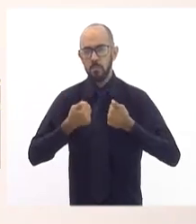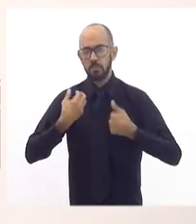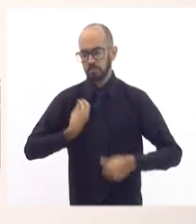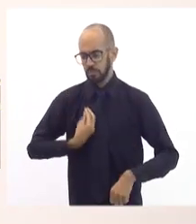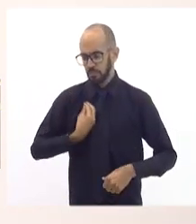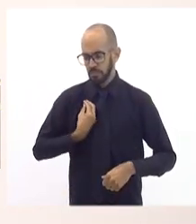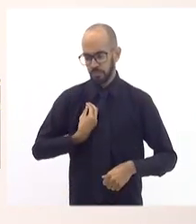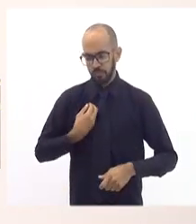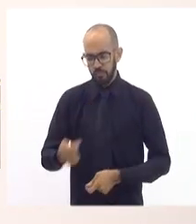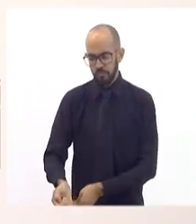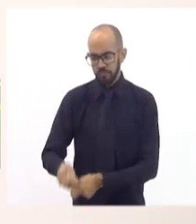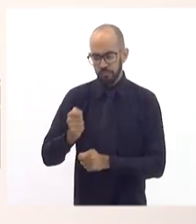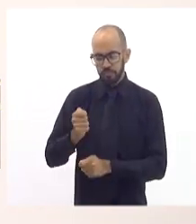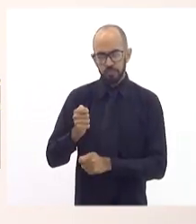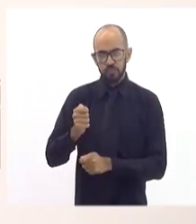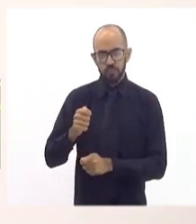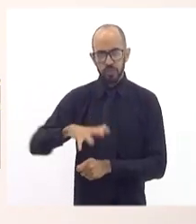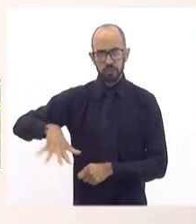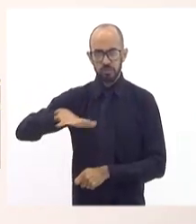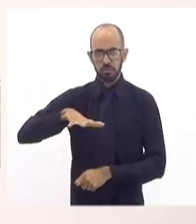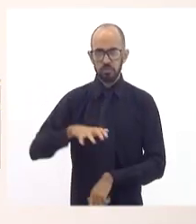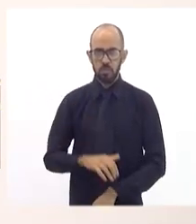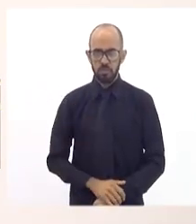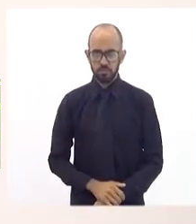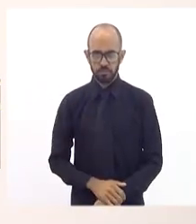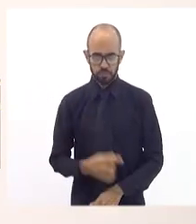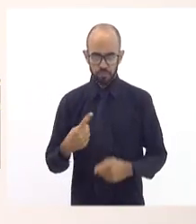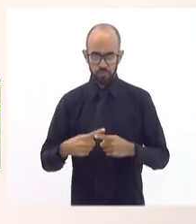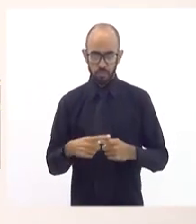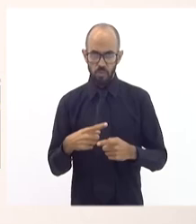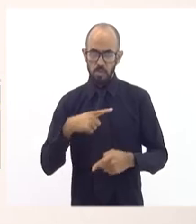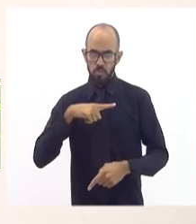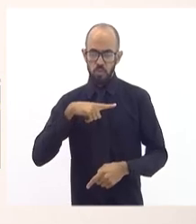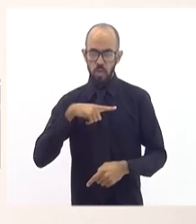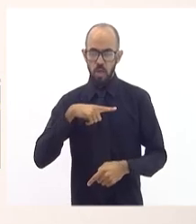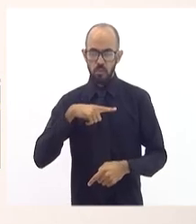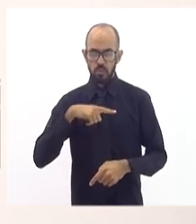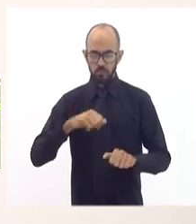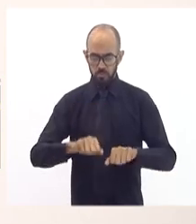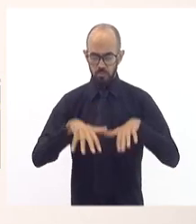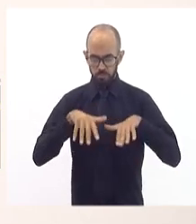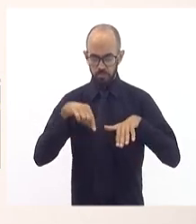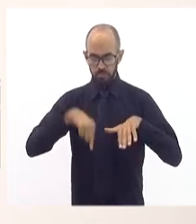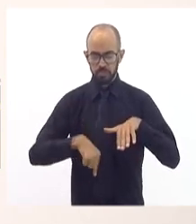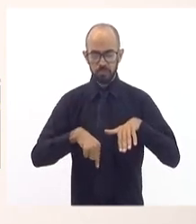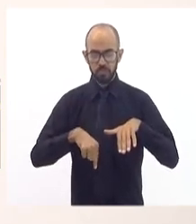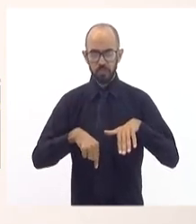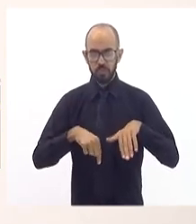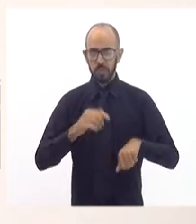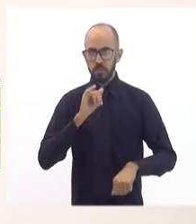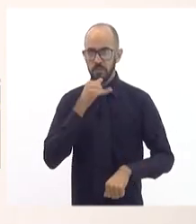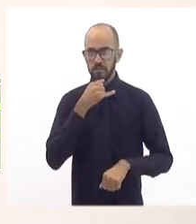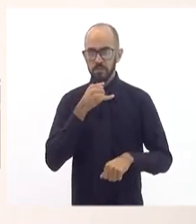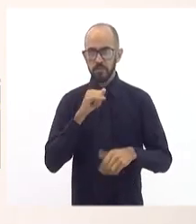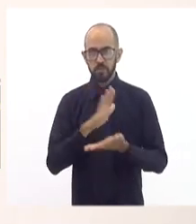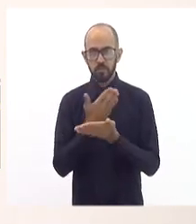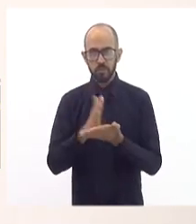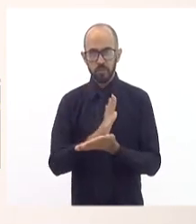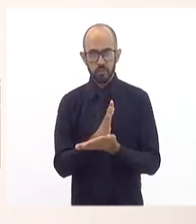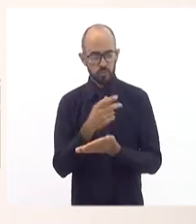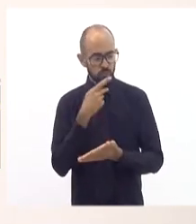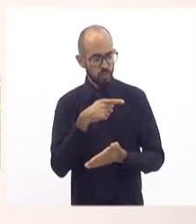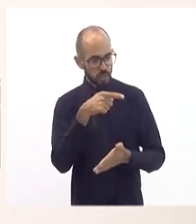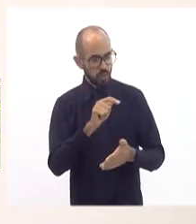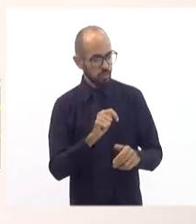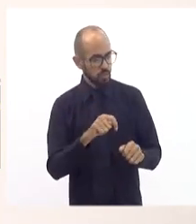daquela região que teve uma audiência que eu participei aqui que infelizmente alguns membros do Judiciário colocar um pescador